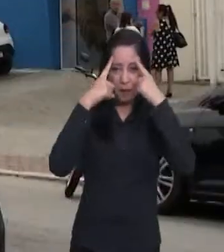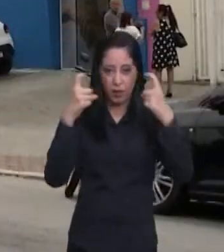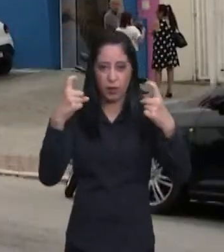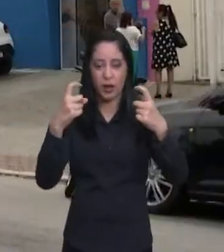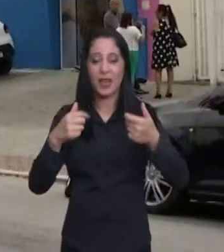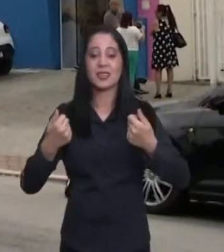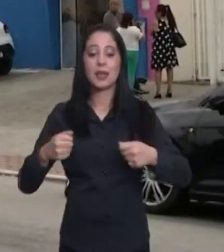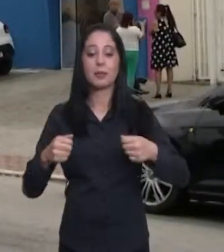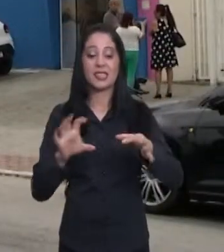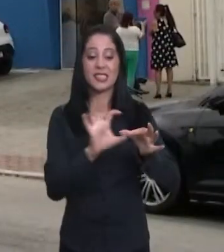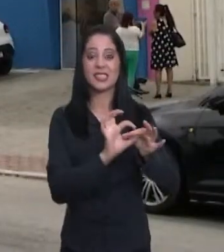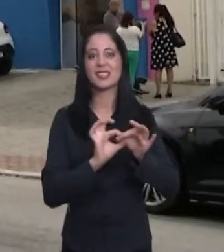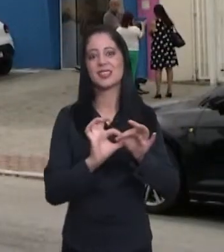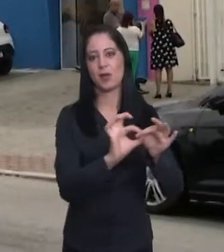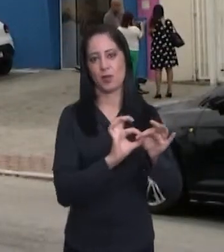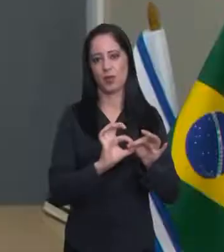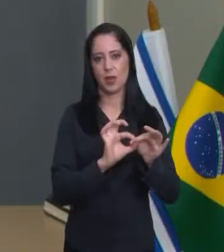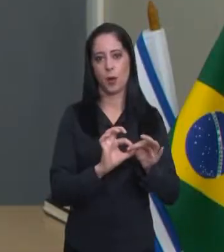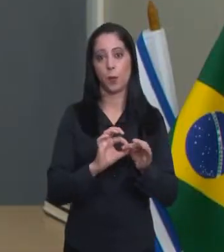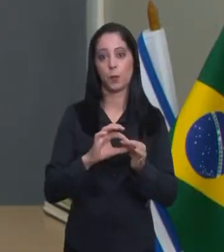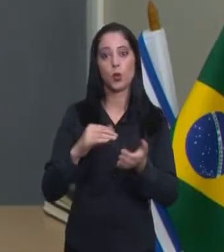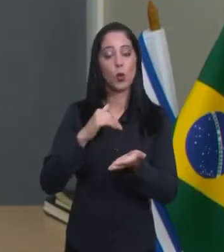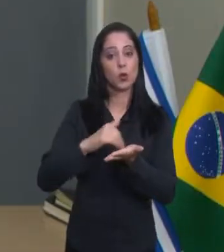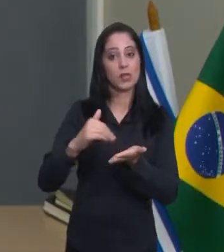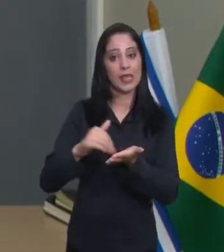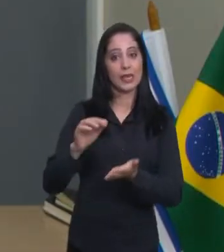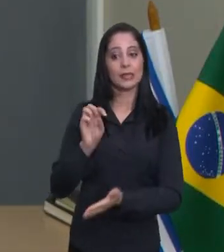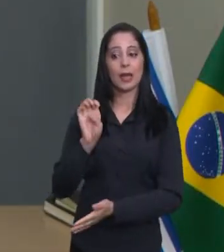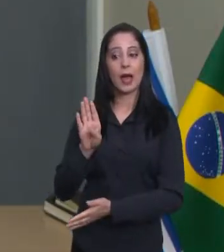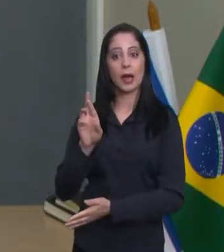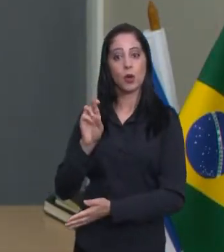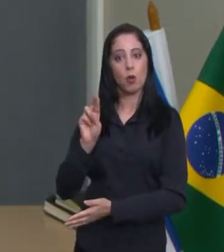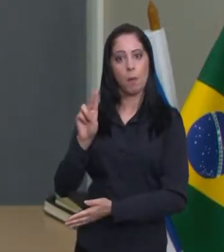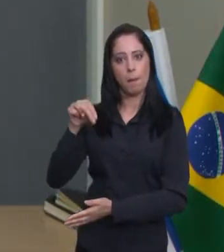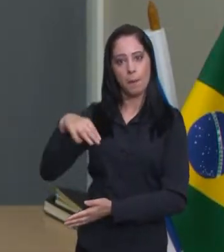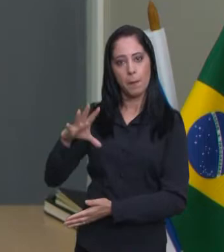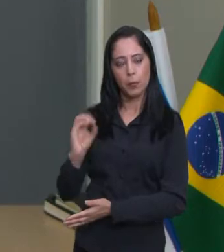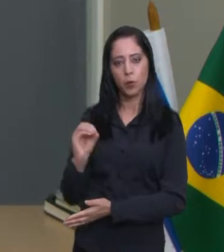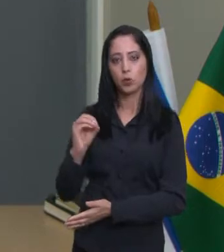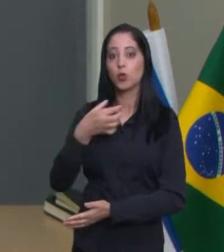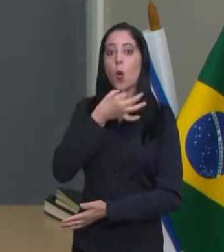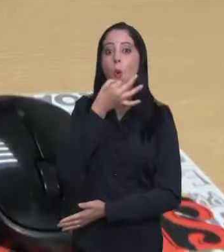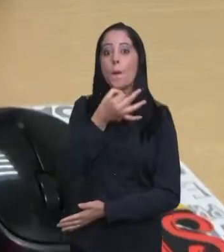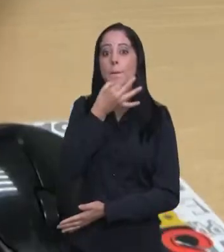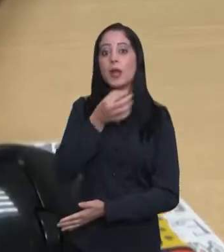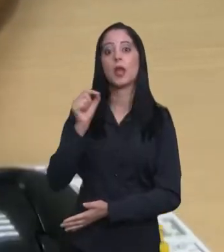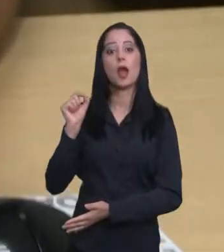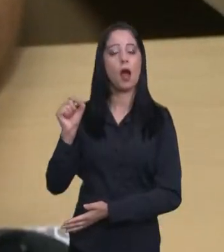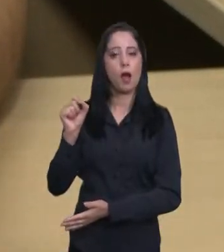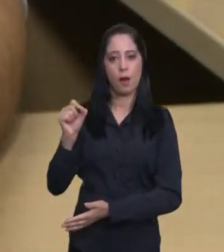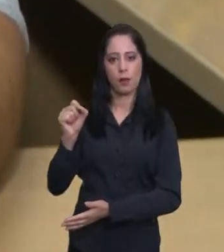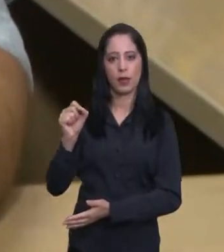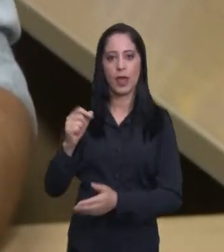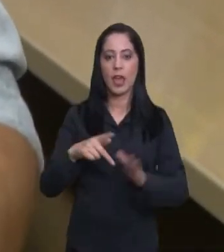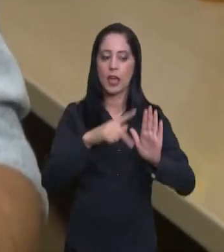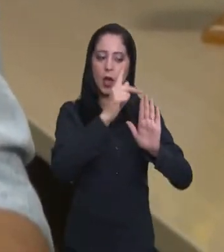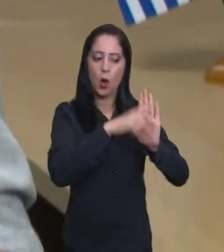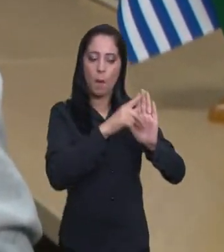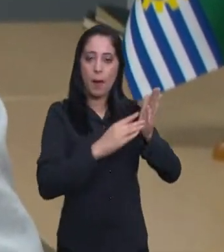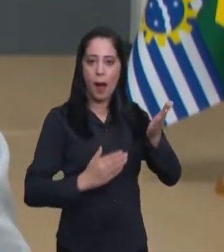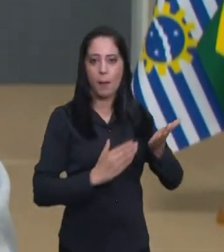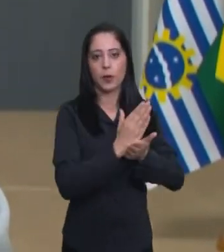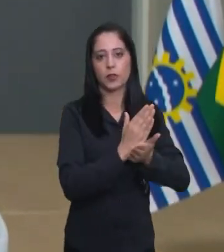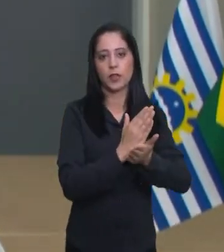integrada para garantir assistência às famílias para o secretário de apoio ao cidadão Bruno Henrique dos Santos aprovação deste